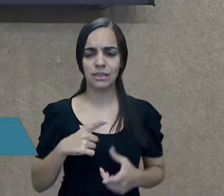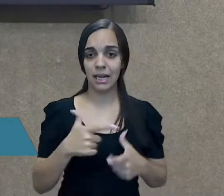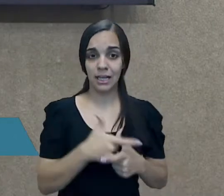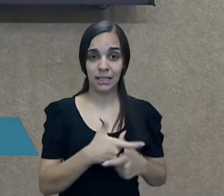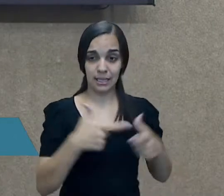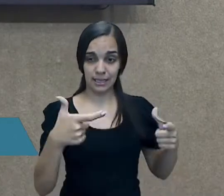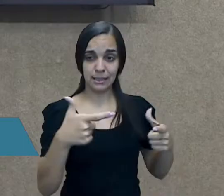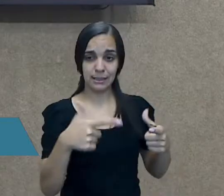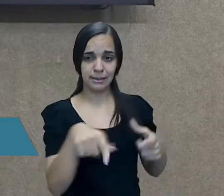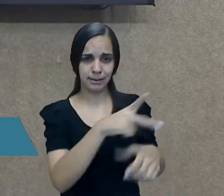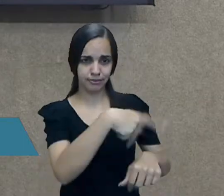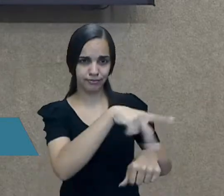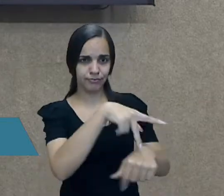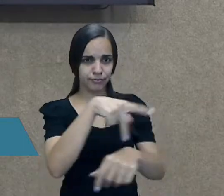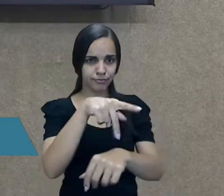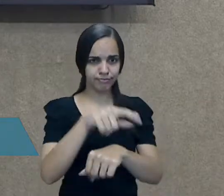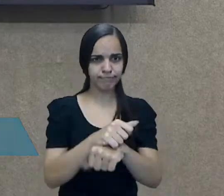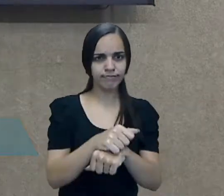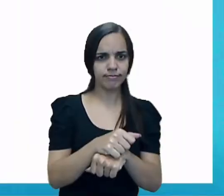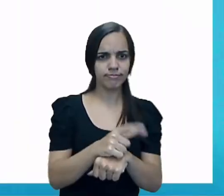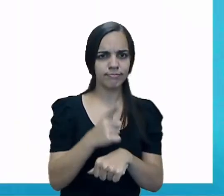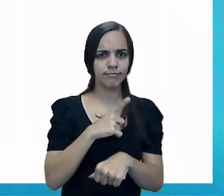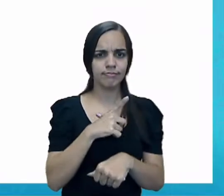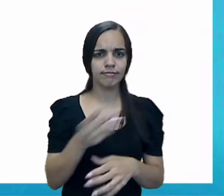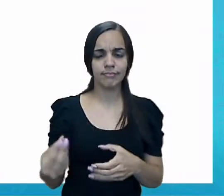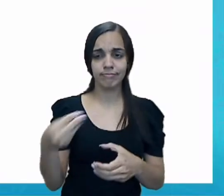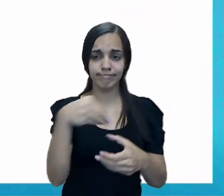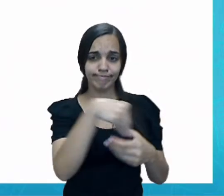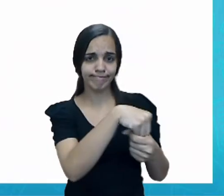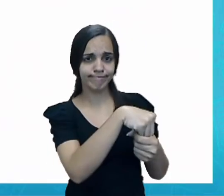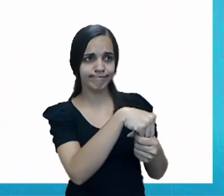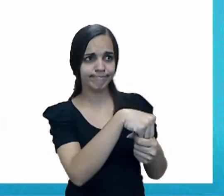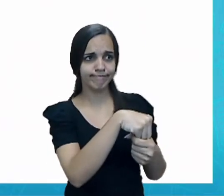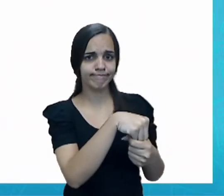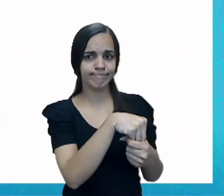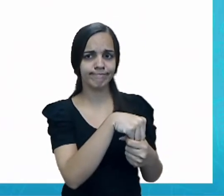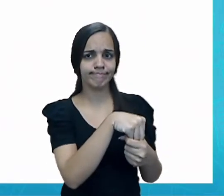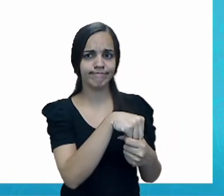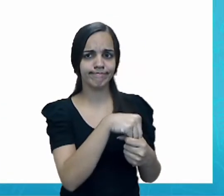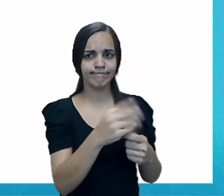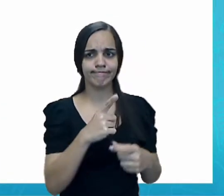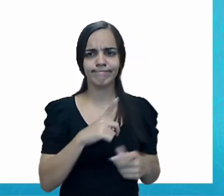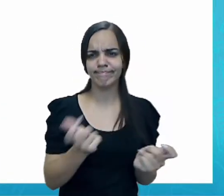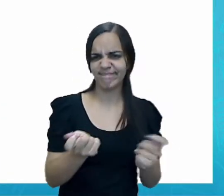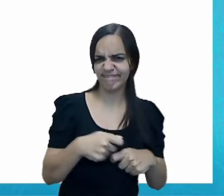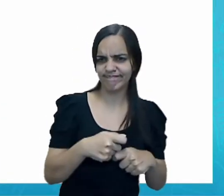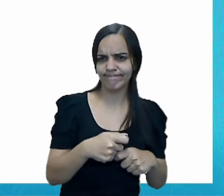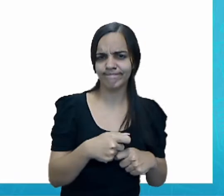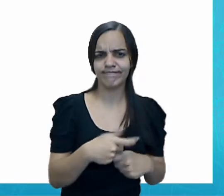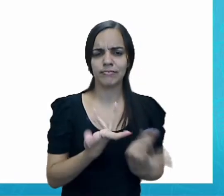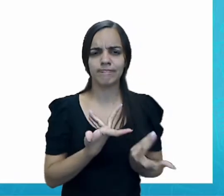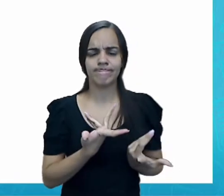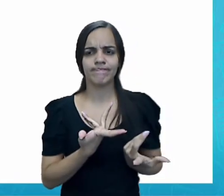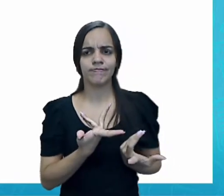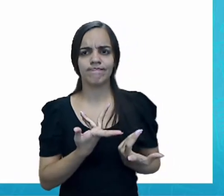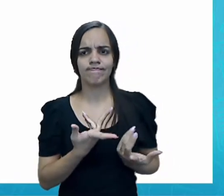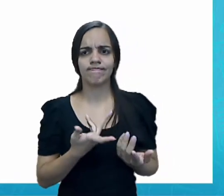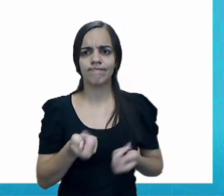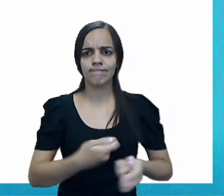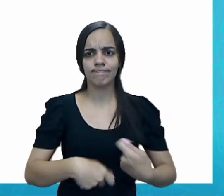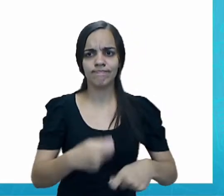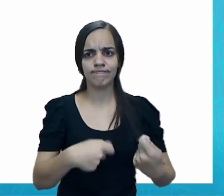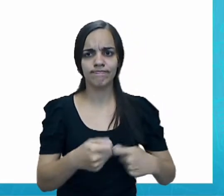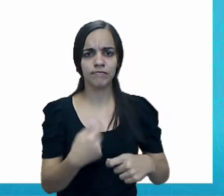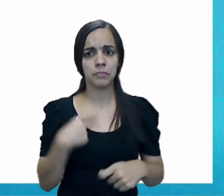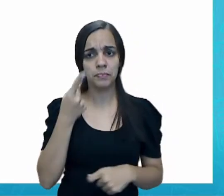grandes potências, elas travam disputas por colônias. Professor, mas vamos falar de novo de colônias? Vamos